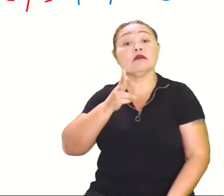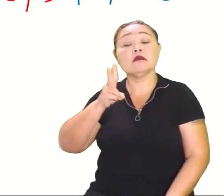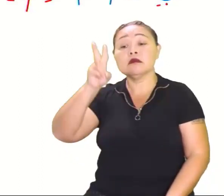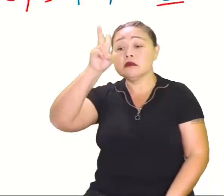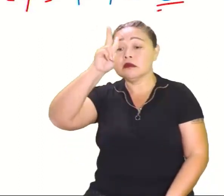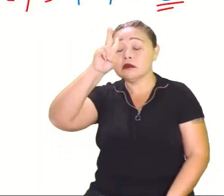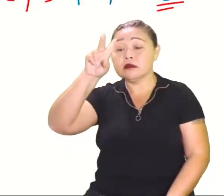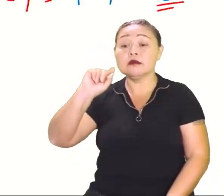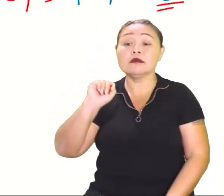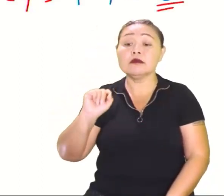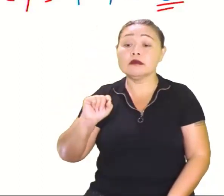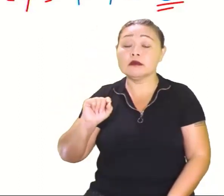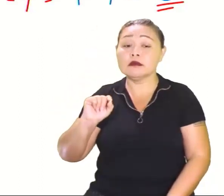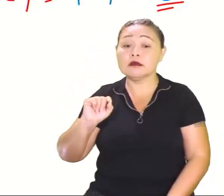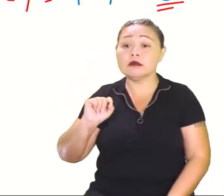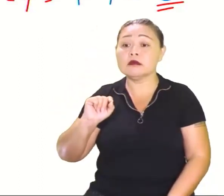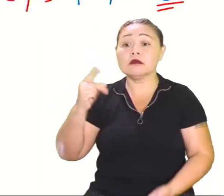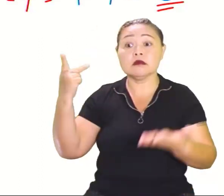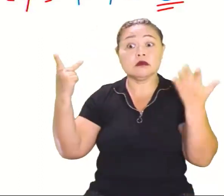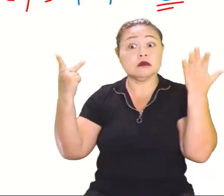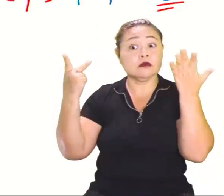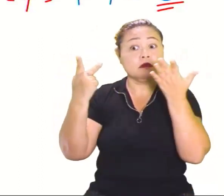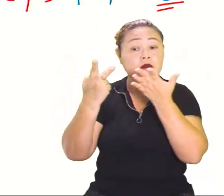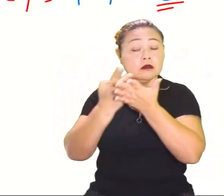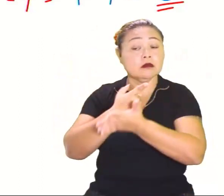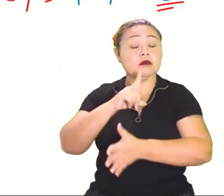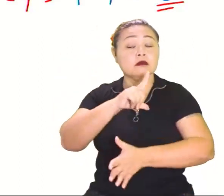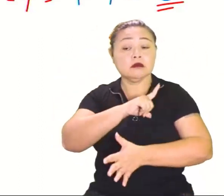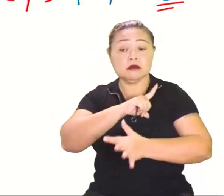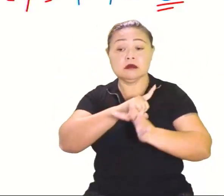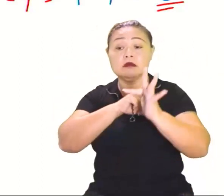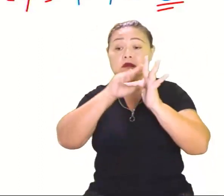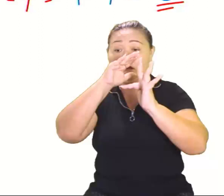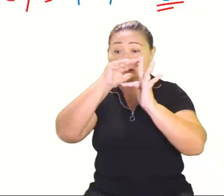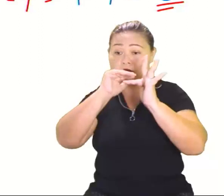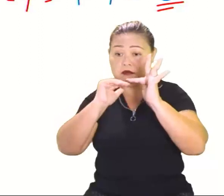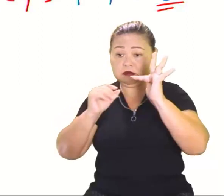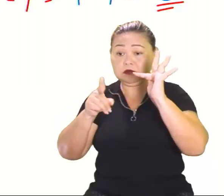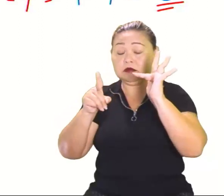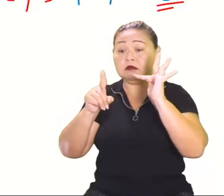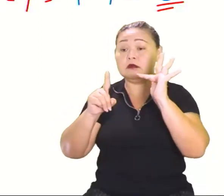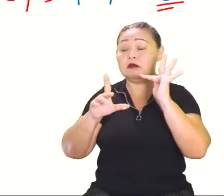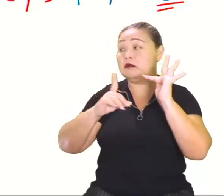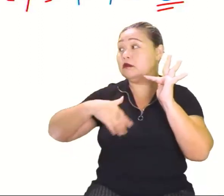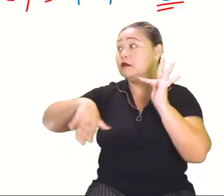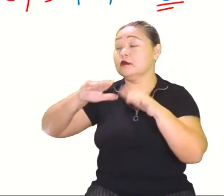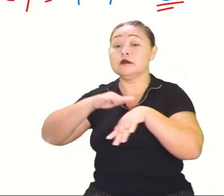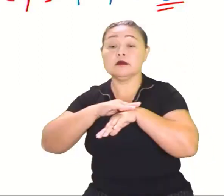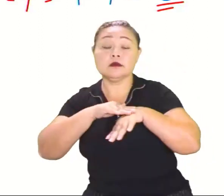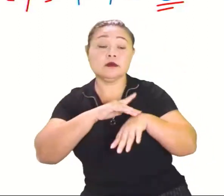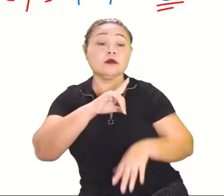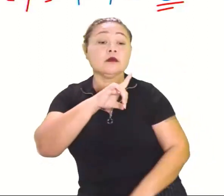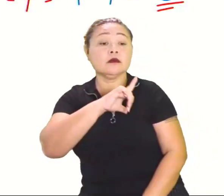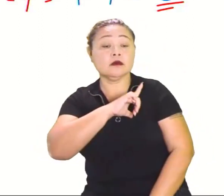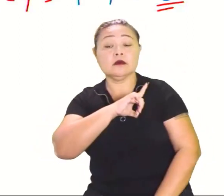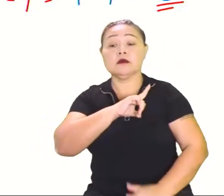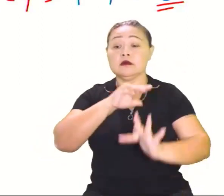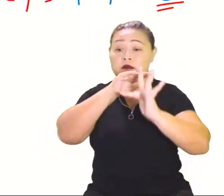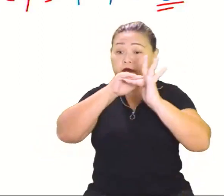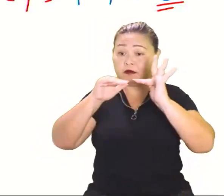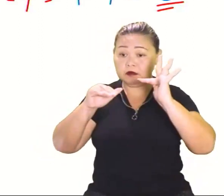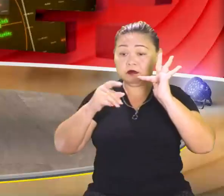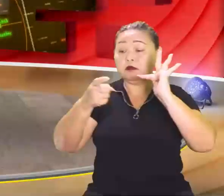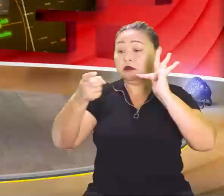Sempre lembrando que isso aconteceu, teve gráfico abaixo do eixo X, vamos conversar aqui com eles um pouquinho? Teve